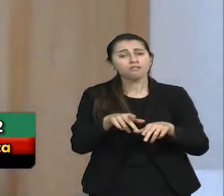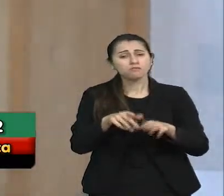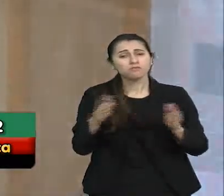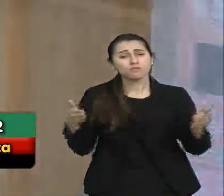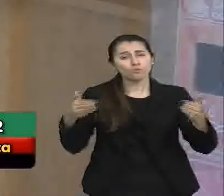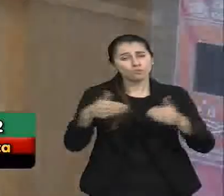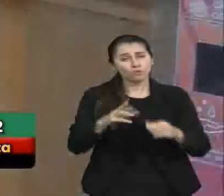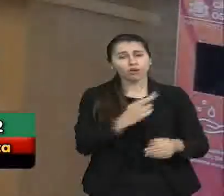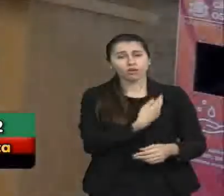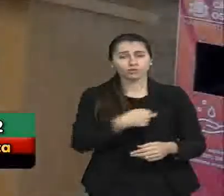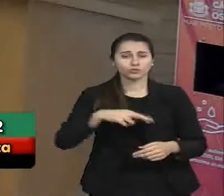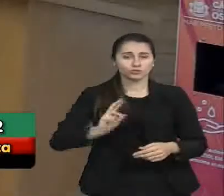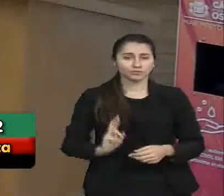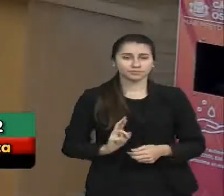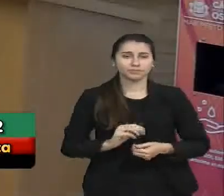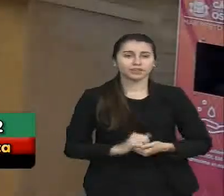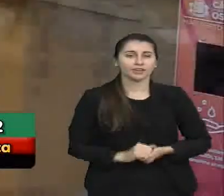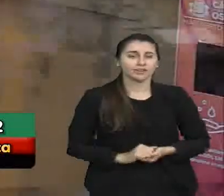Obrigado.